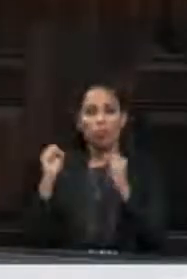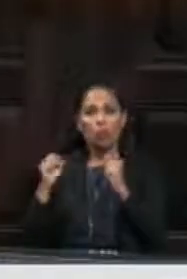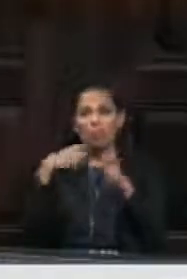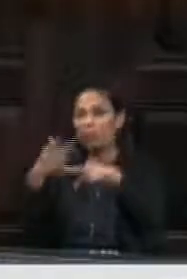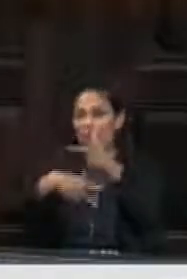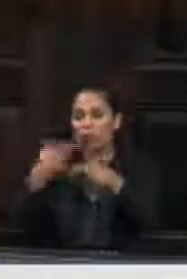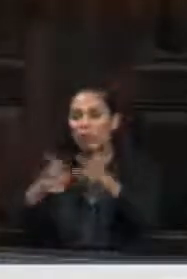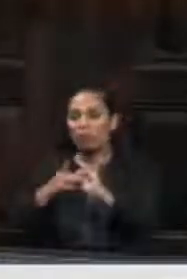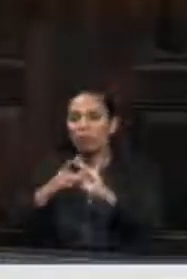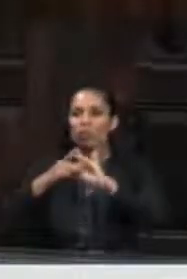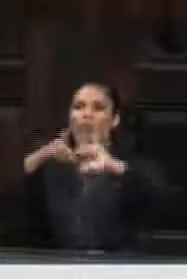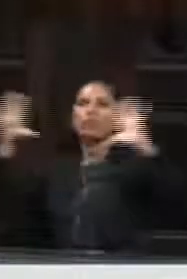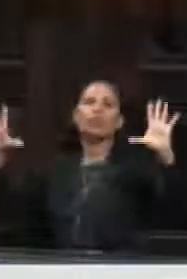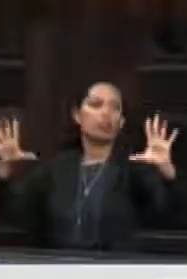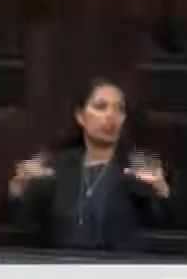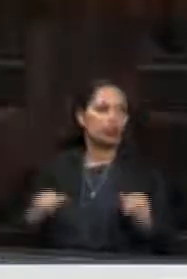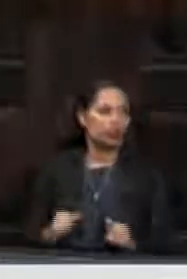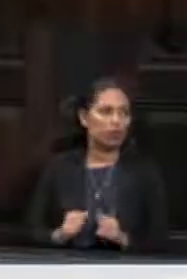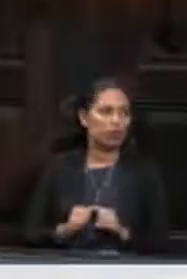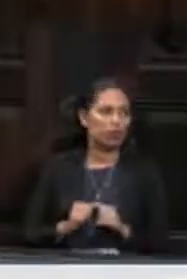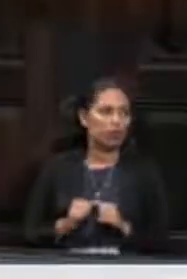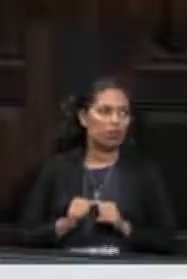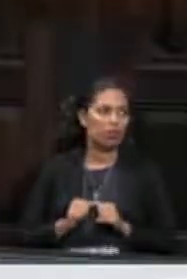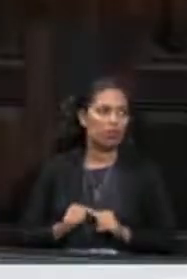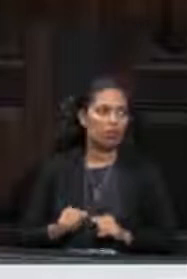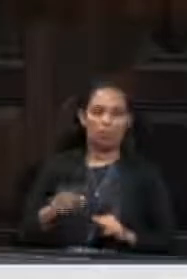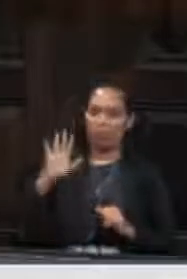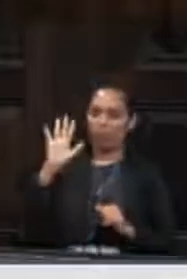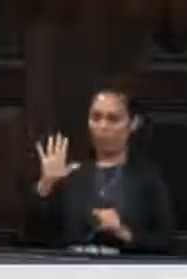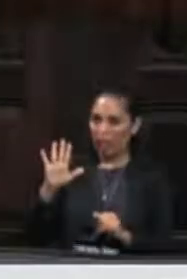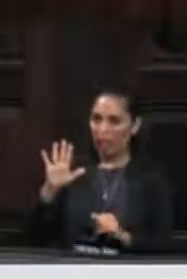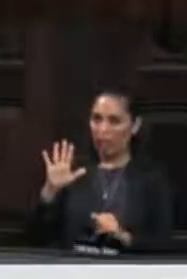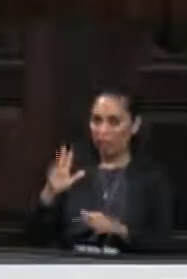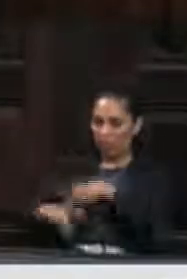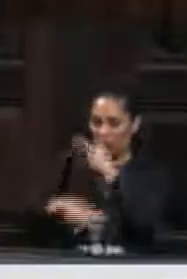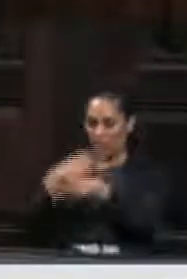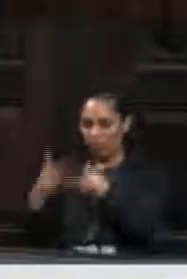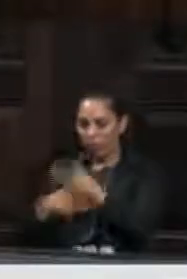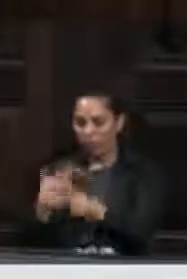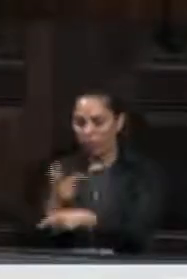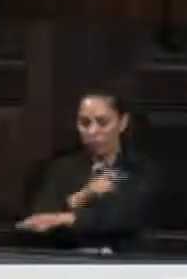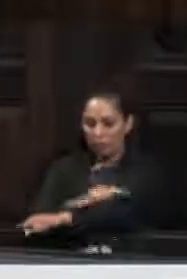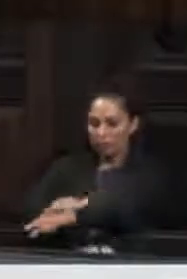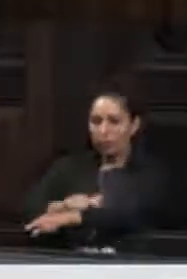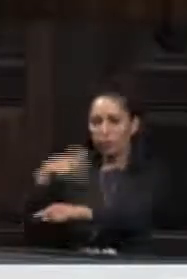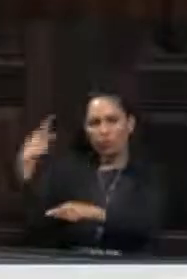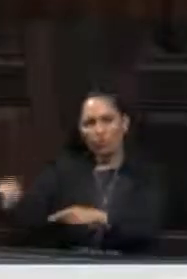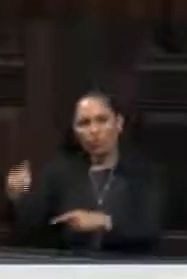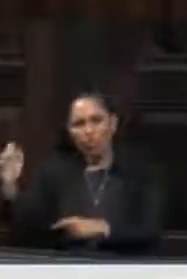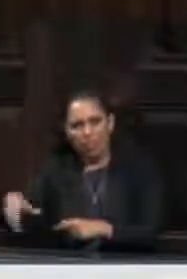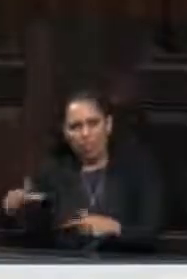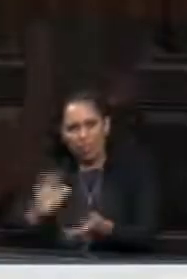todos, mas se fizer crítica ao comportamento sexual de alguém, é crime.